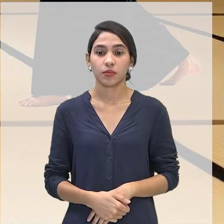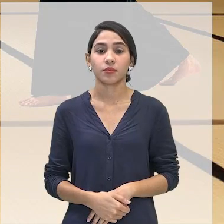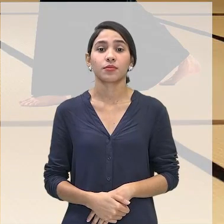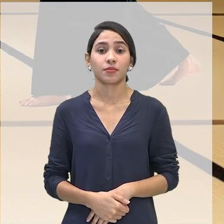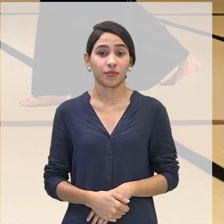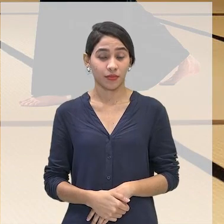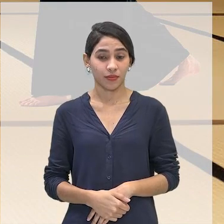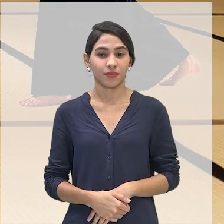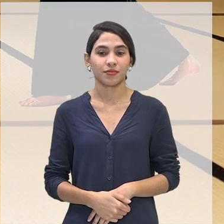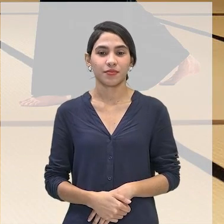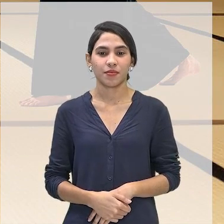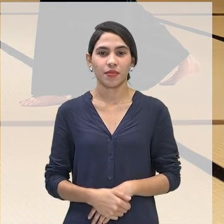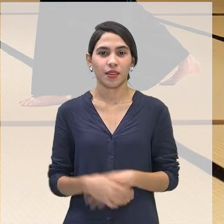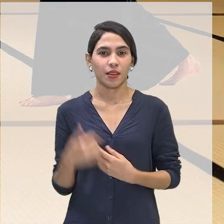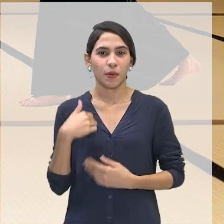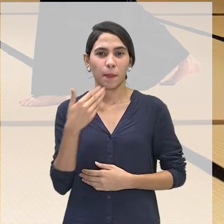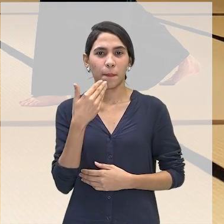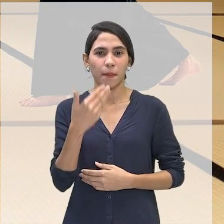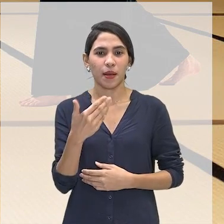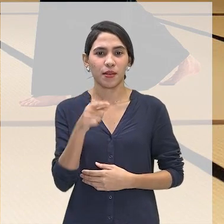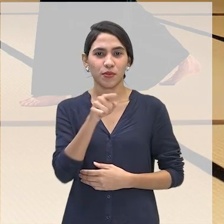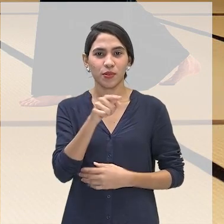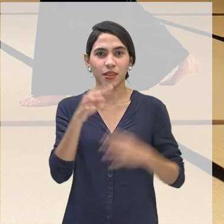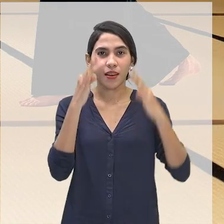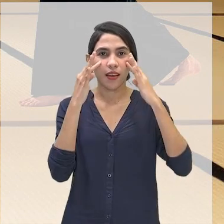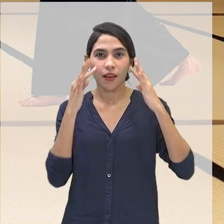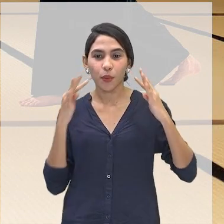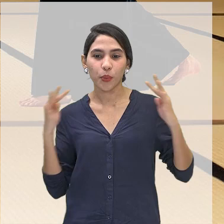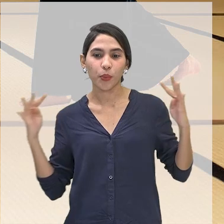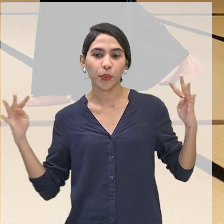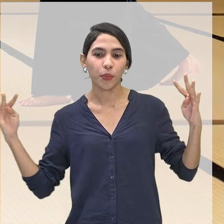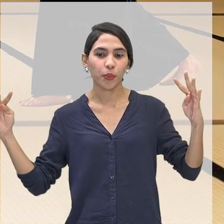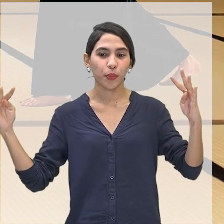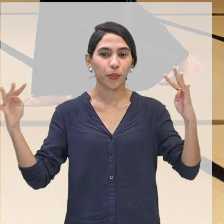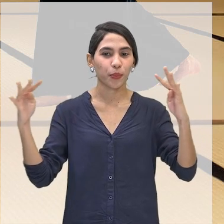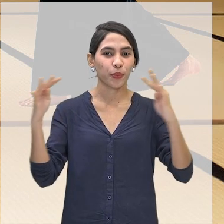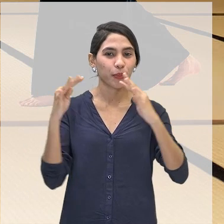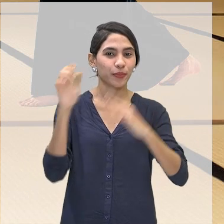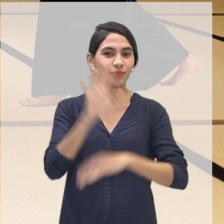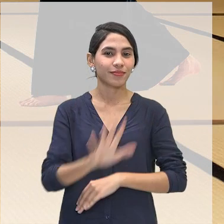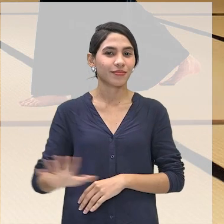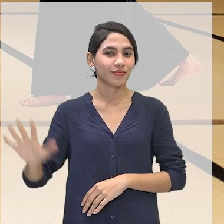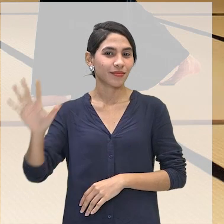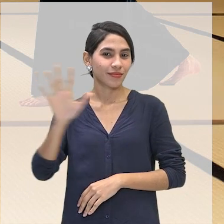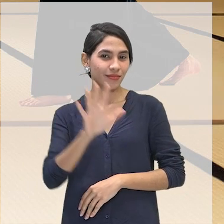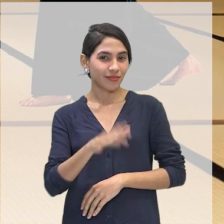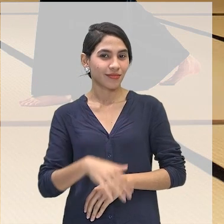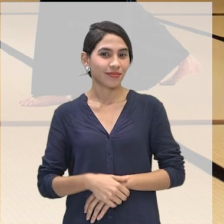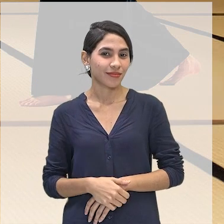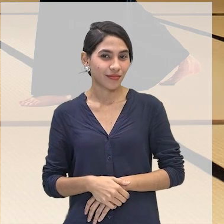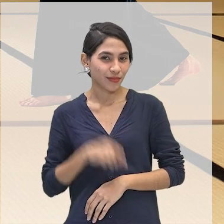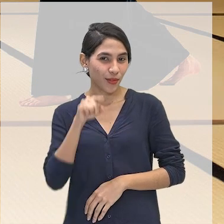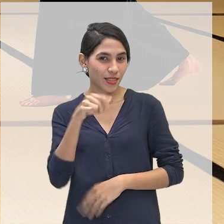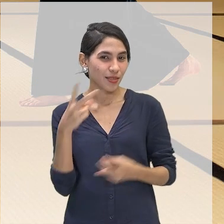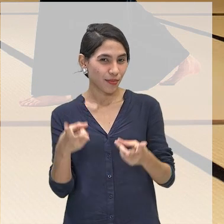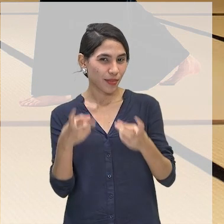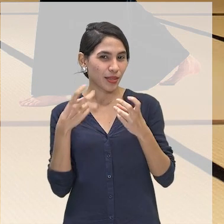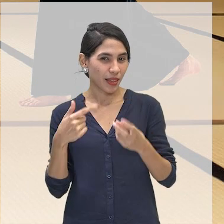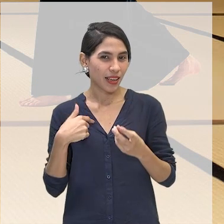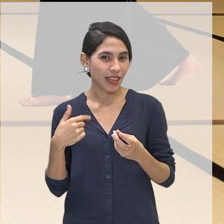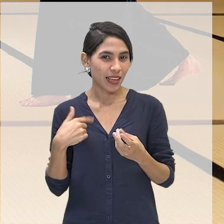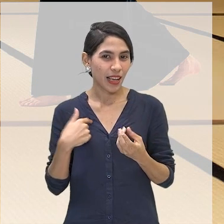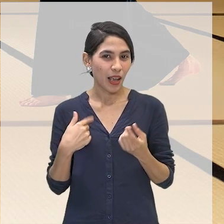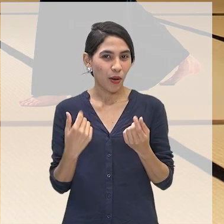Muito bem, e eu já peço para que vocês observem aqui o nosso cenário. Já perceberam que eu estou no meio